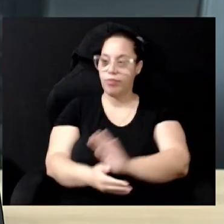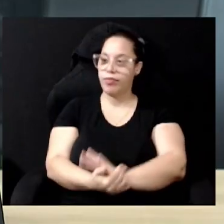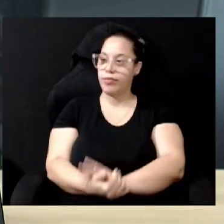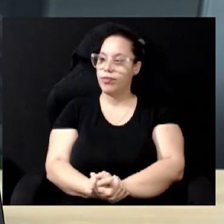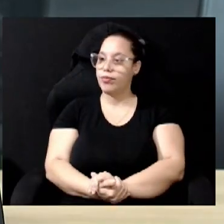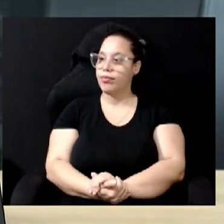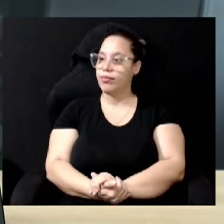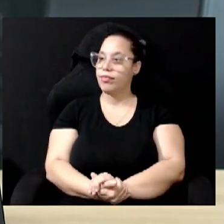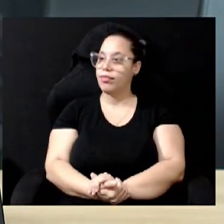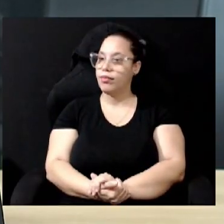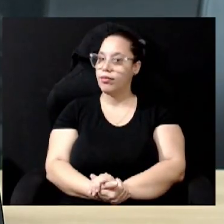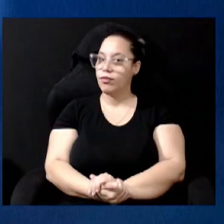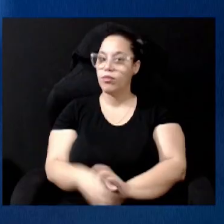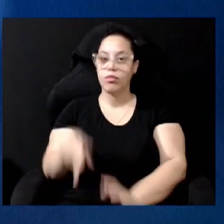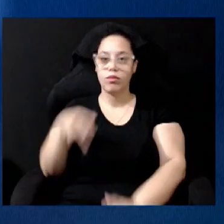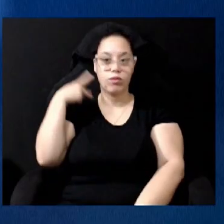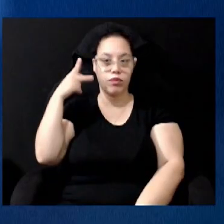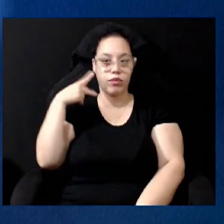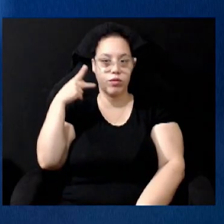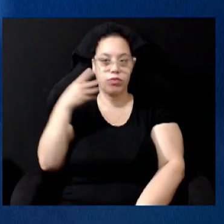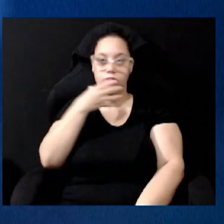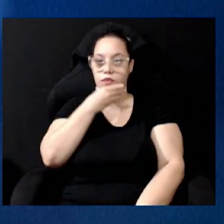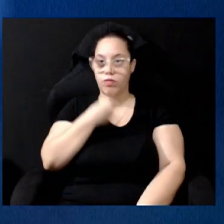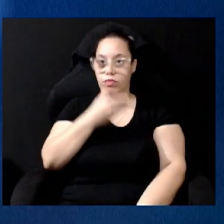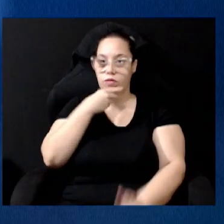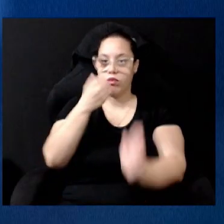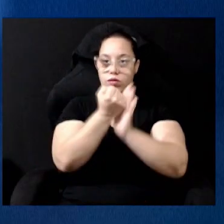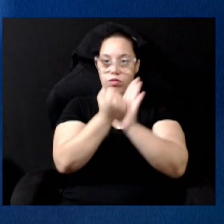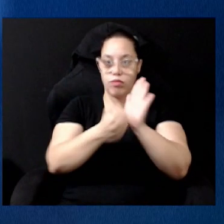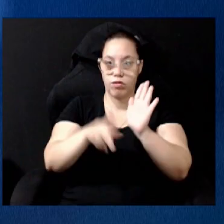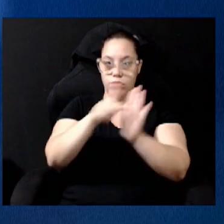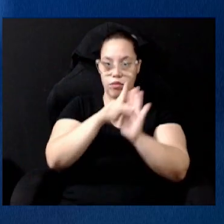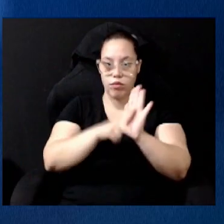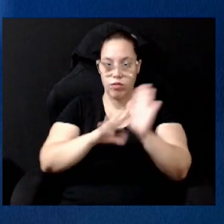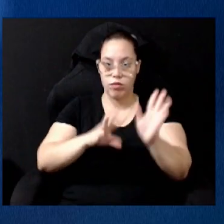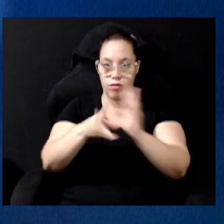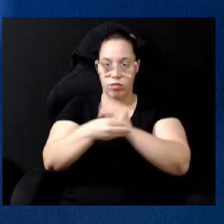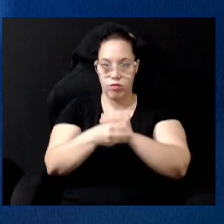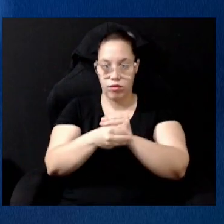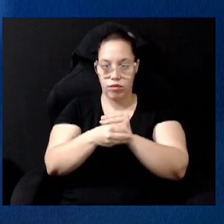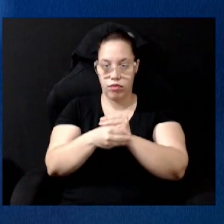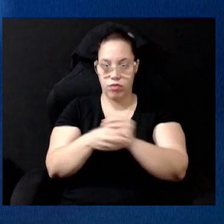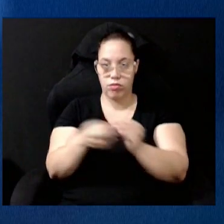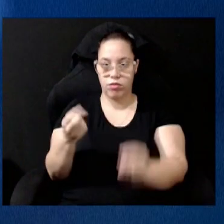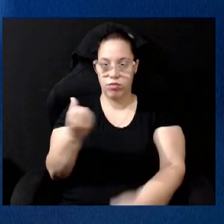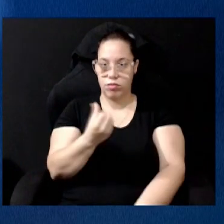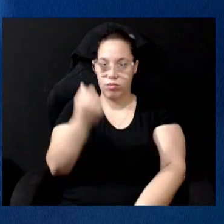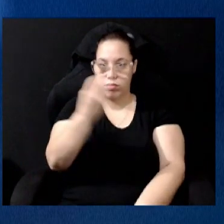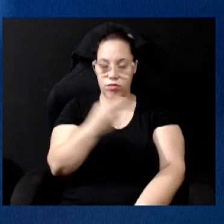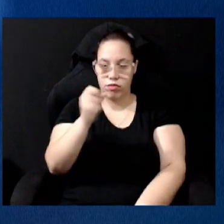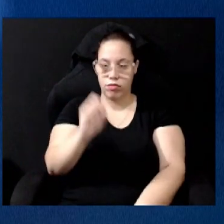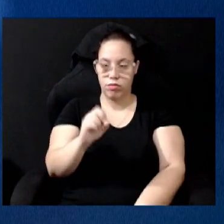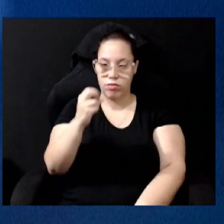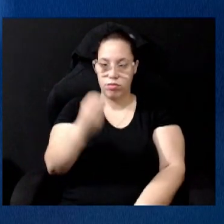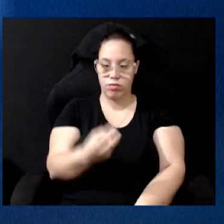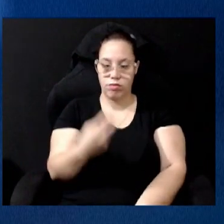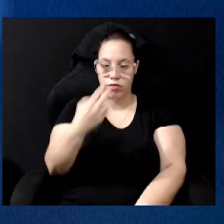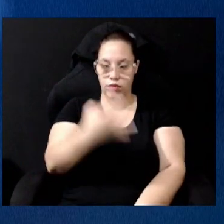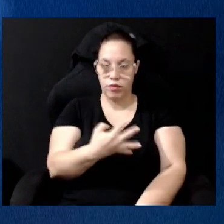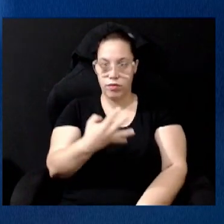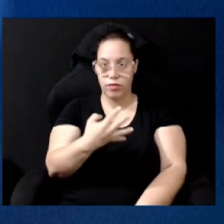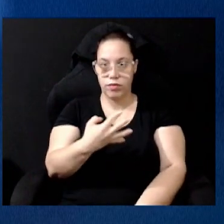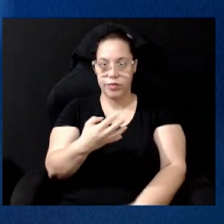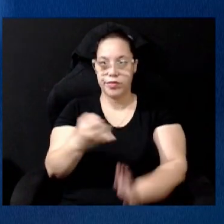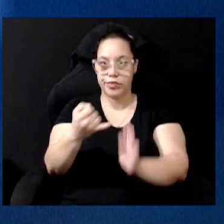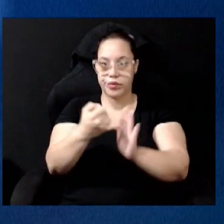O vereador Carmo Luiz protocolou o projeto de lei complementar número 62 de 2024, que institui o